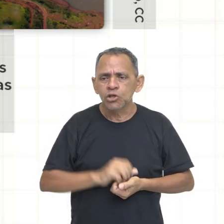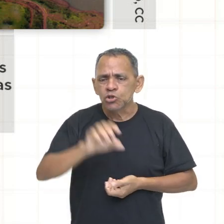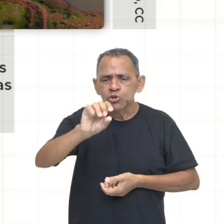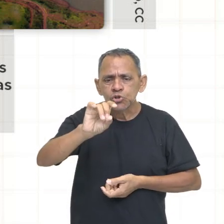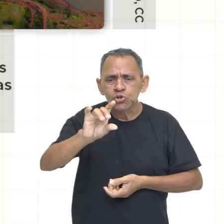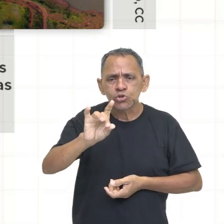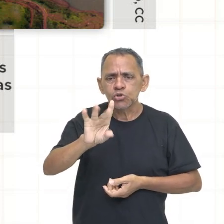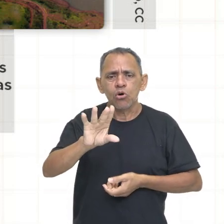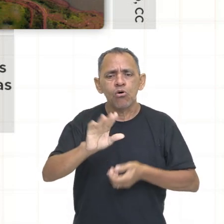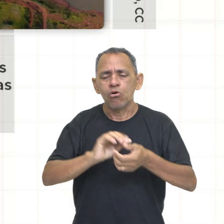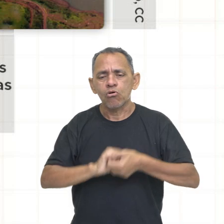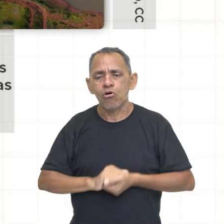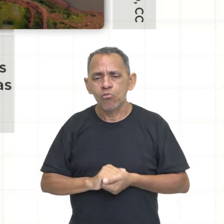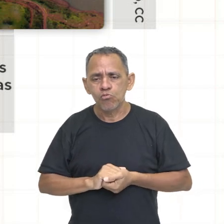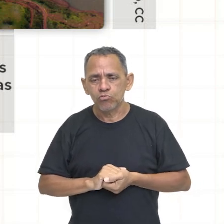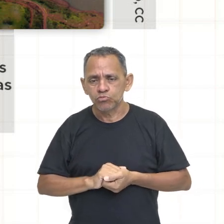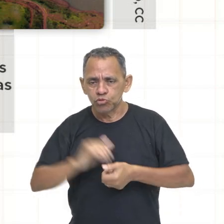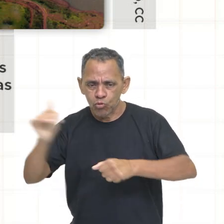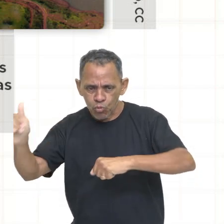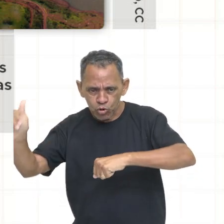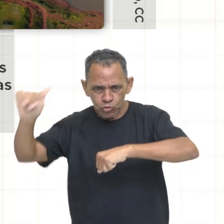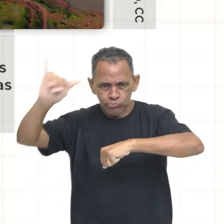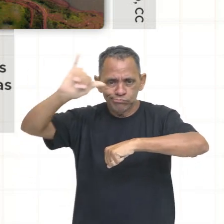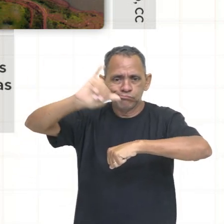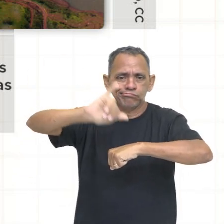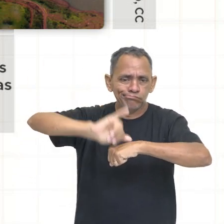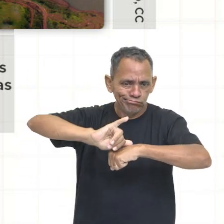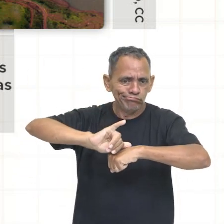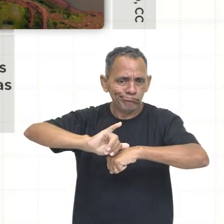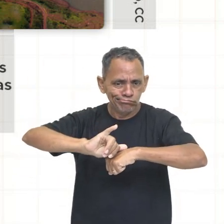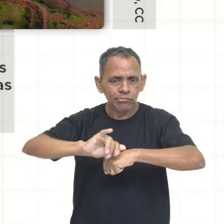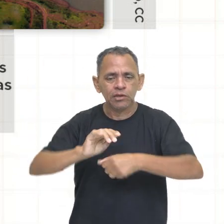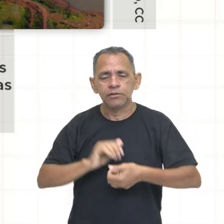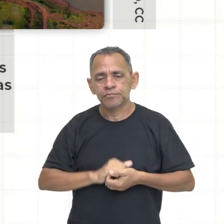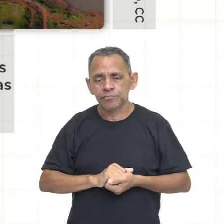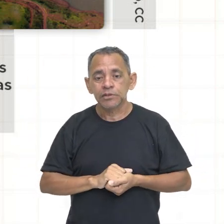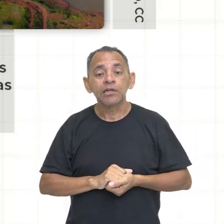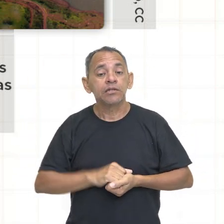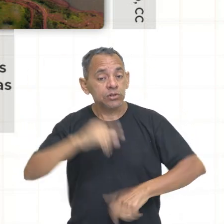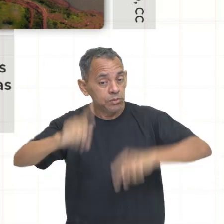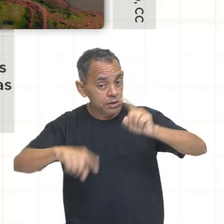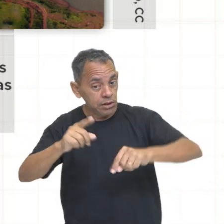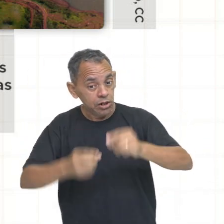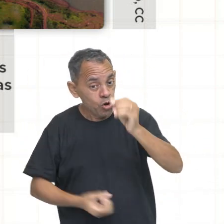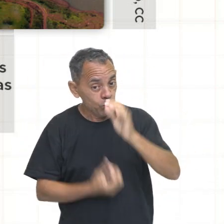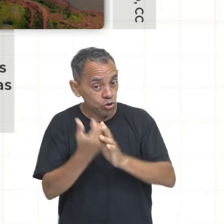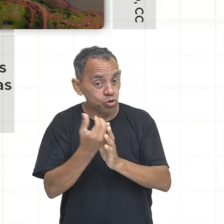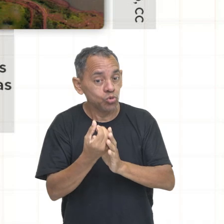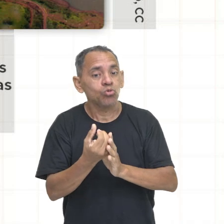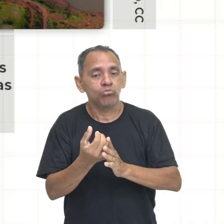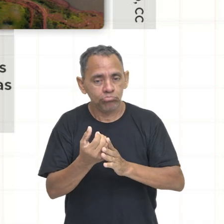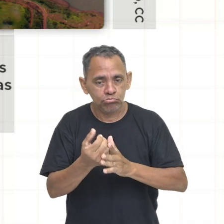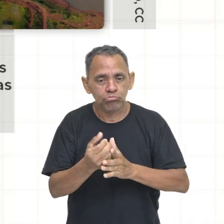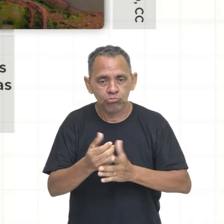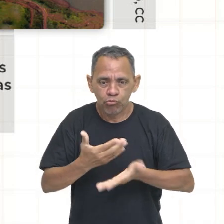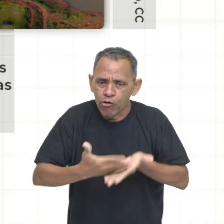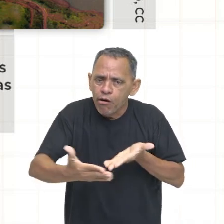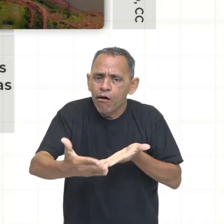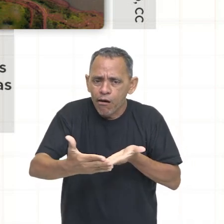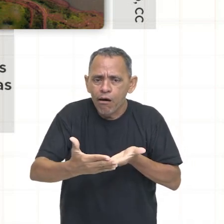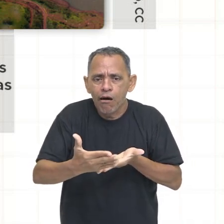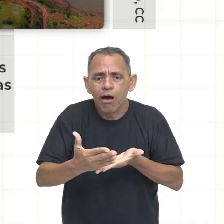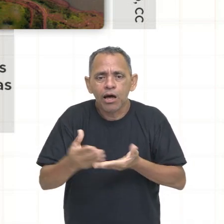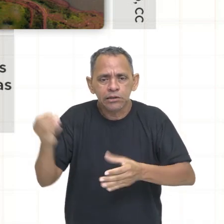de outros países, começaram a ser produzidos nacionalmente. Quando se fala de substituição de importações, quer dizer o